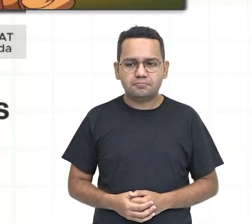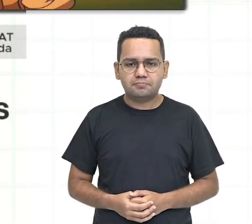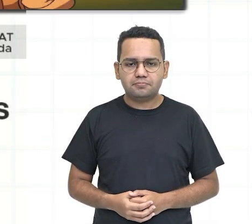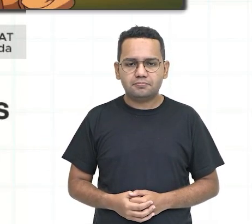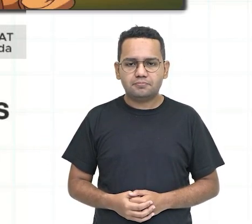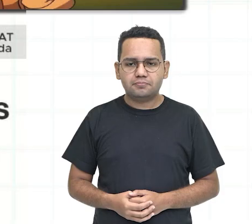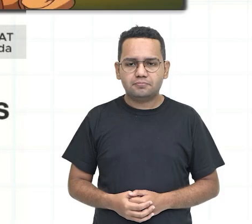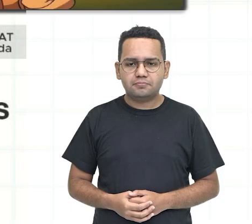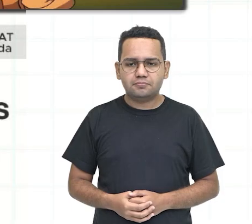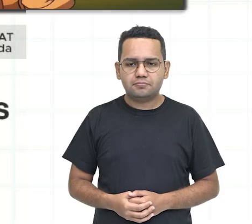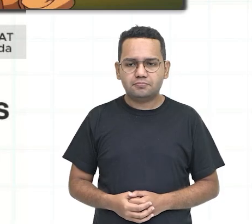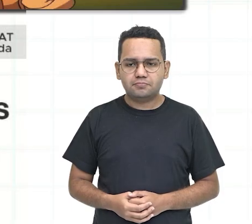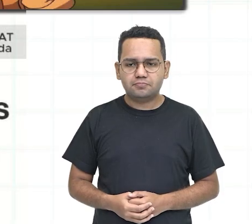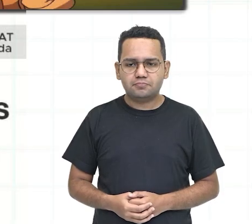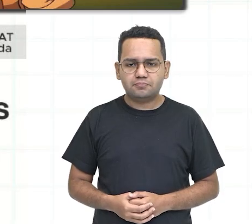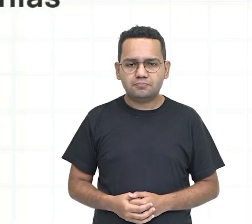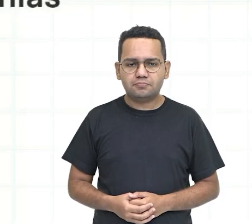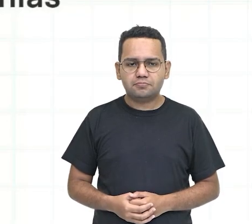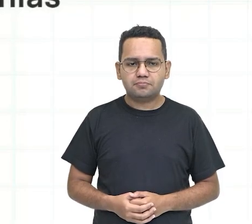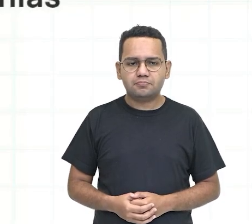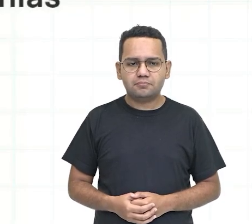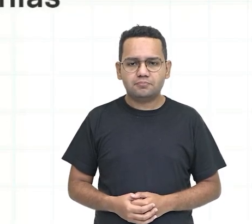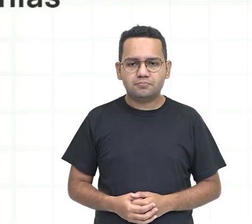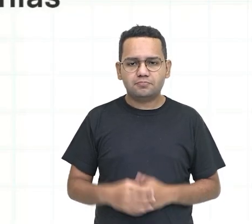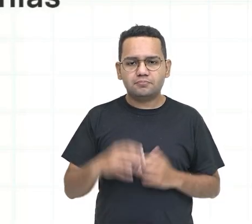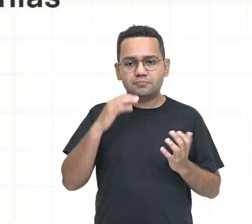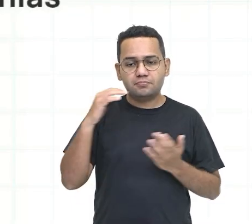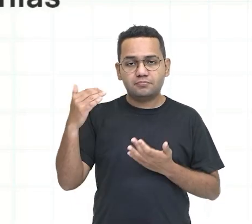nesse pedacinho. Vamos continuar um pouquinho mais.